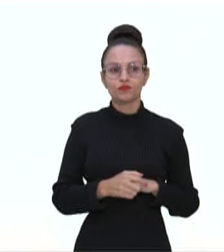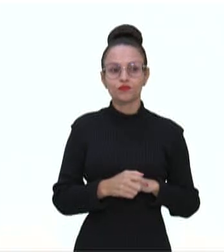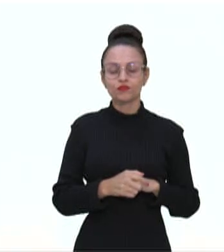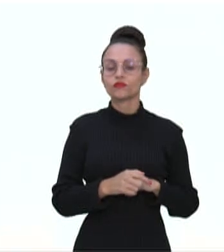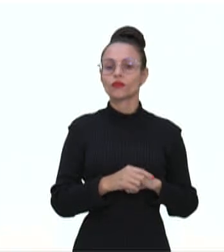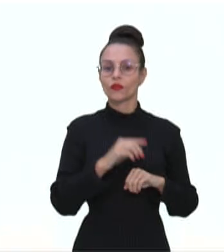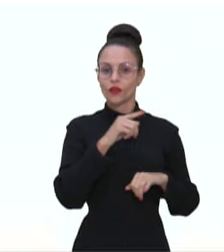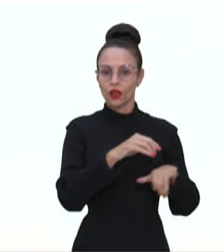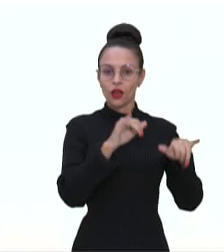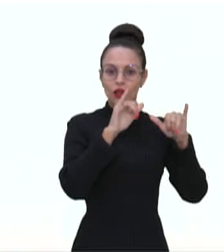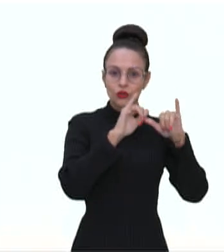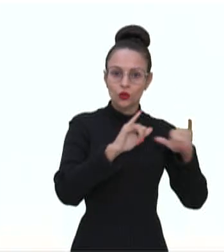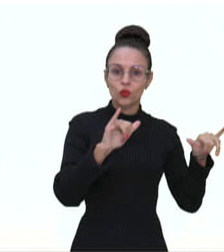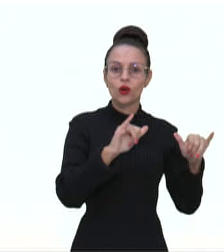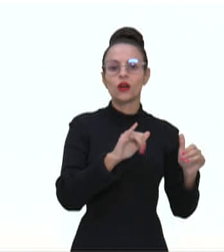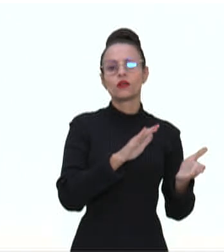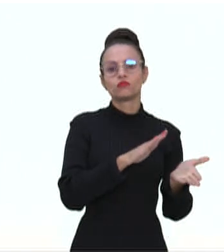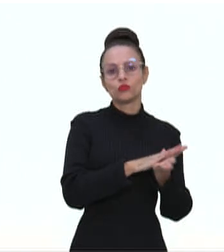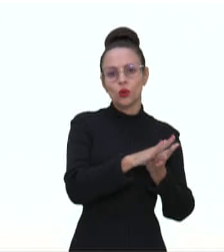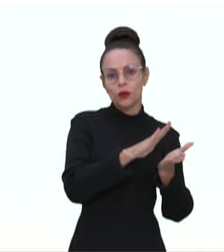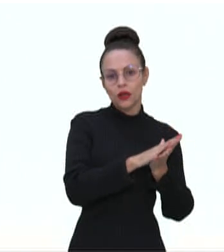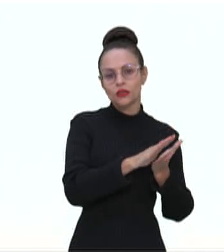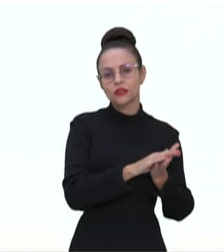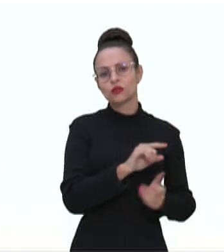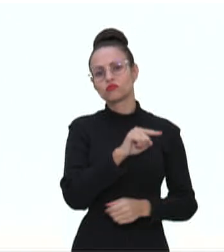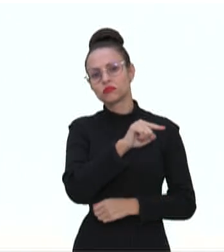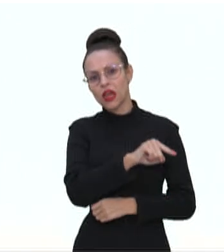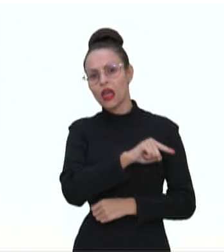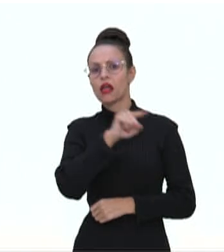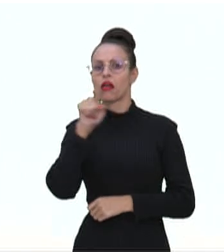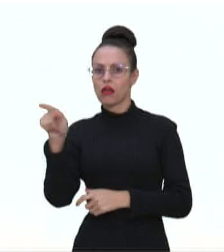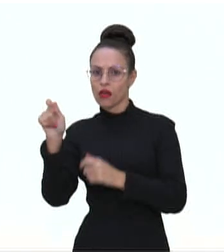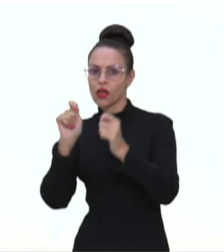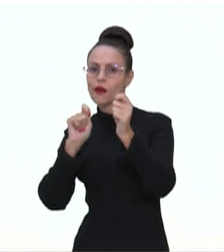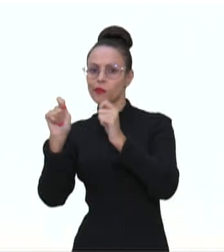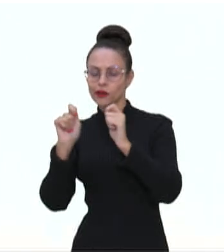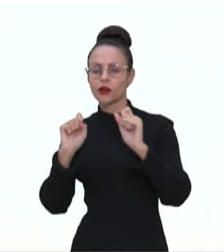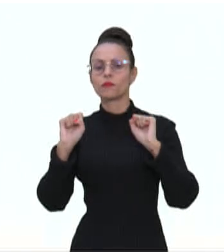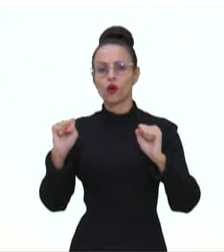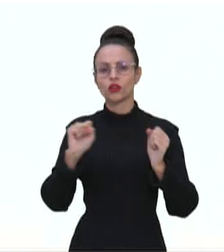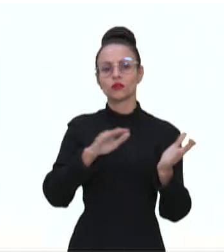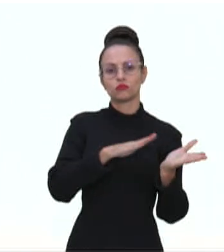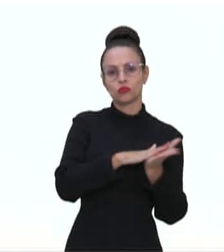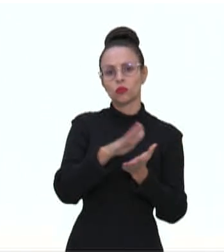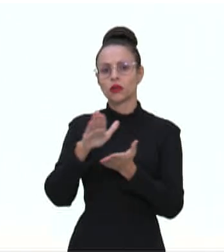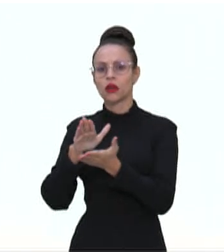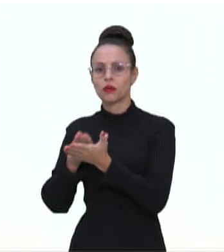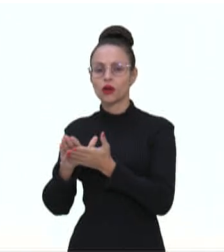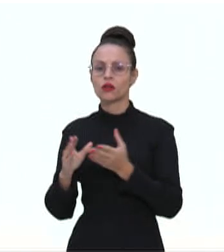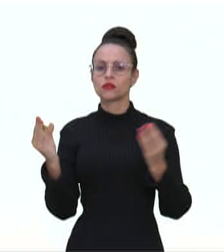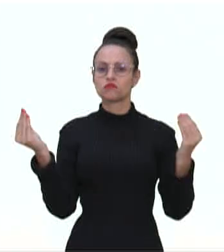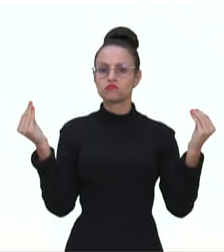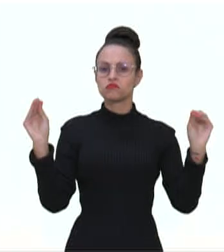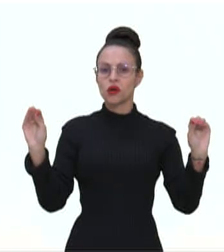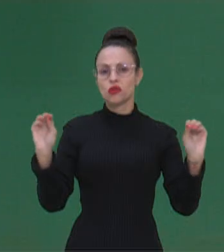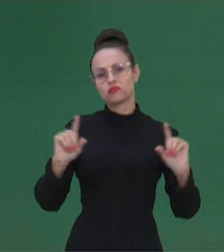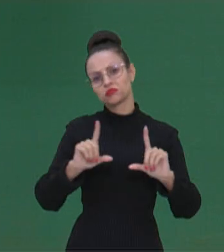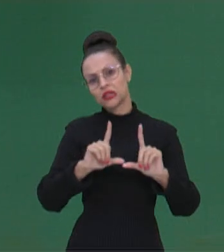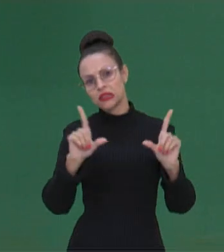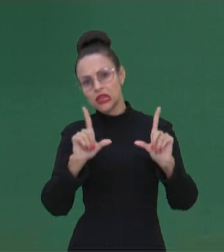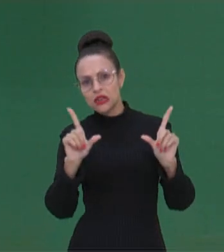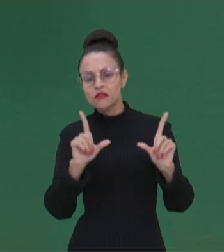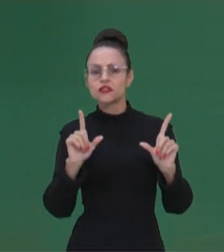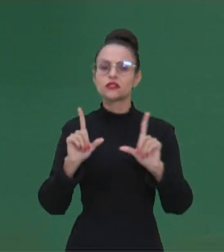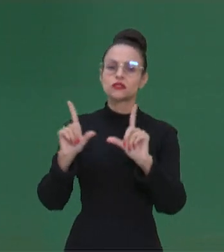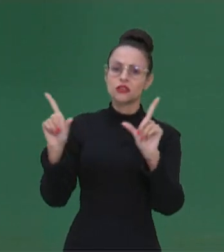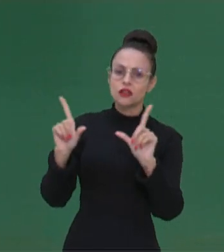A publicação, tanto em uma quanto em outra, ela pode ser publicada ou veiculada na mídia, tanto na